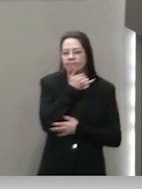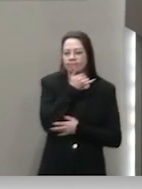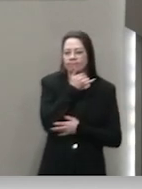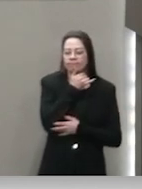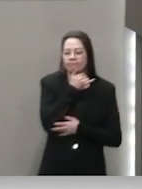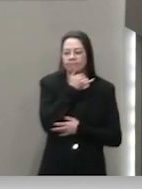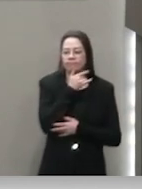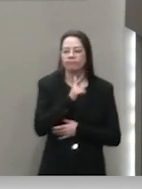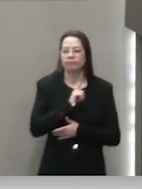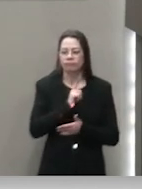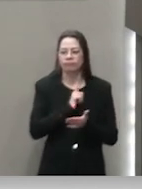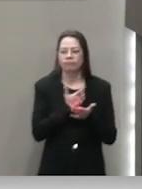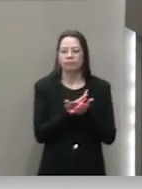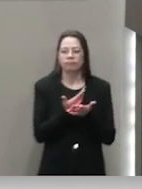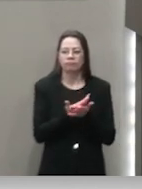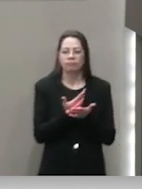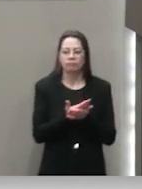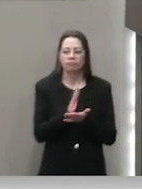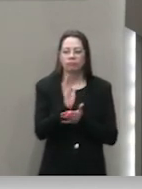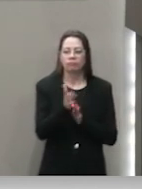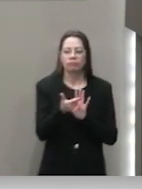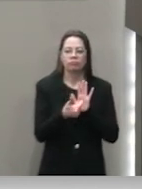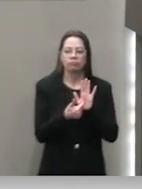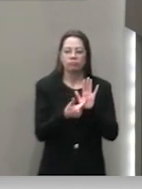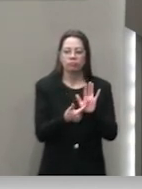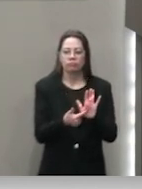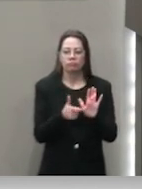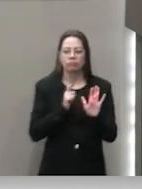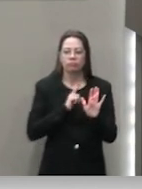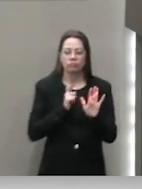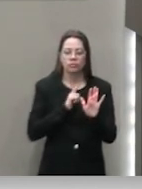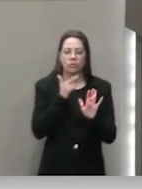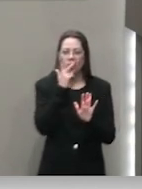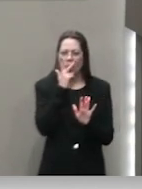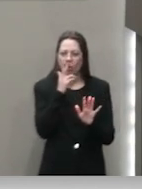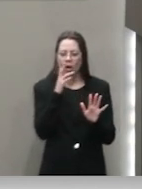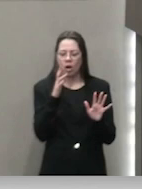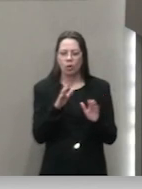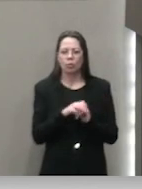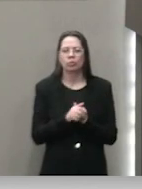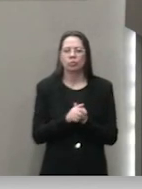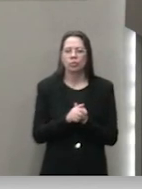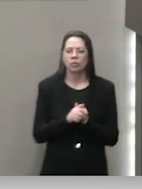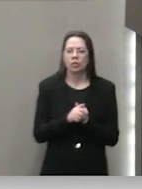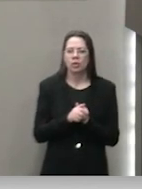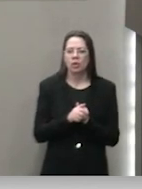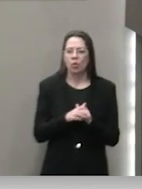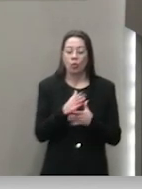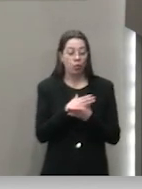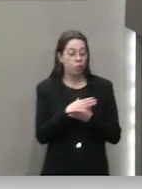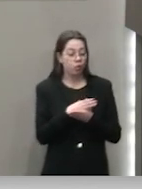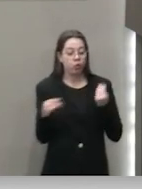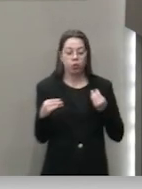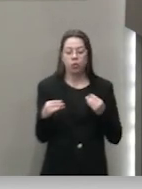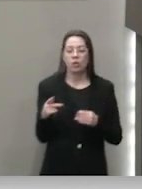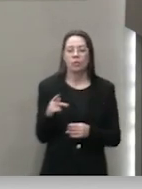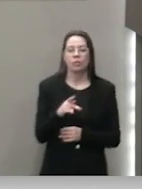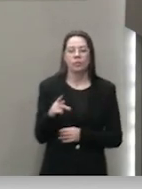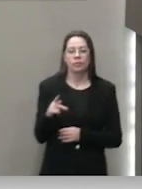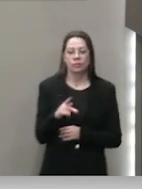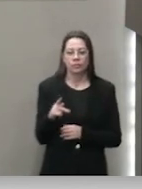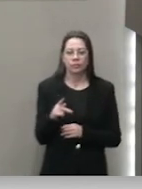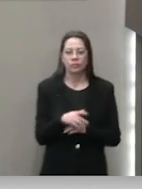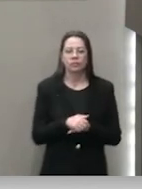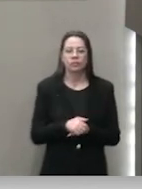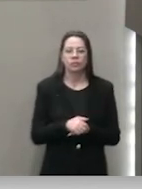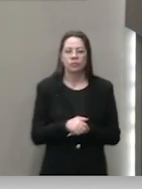Infelizmente, a gente tem estudos que apontam que a gente vai ter um apagão da profissão professor, aonde